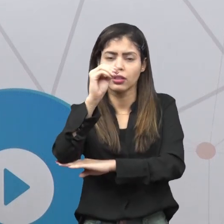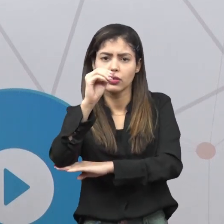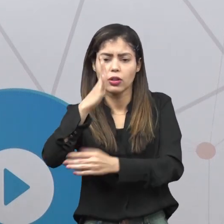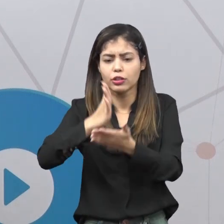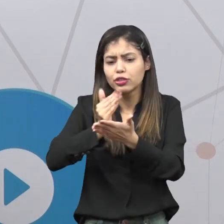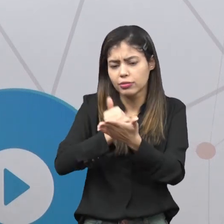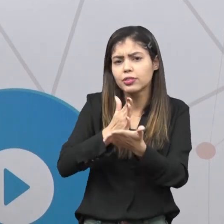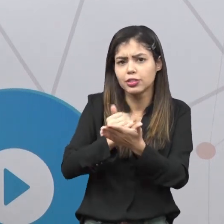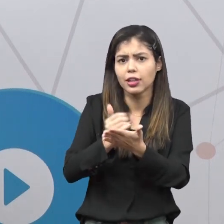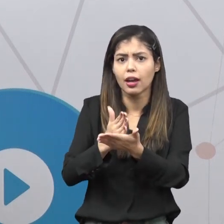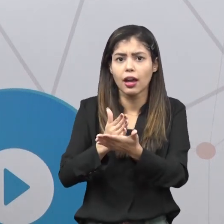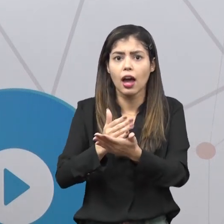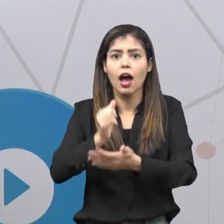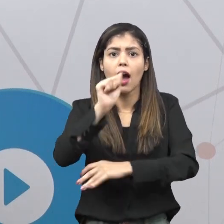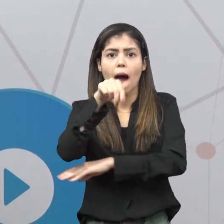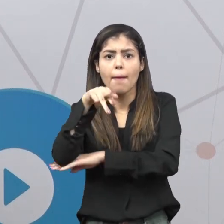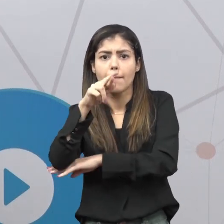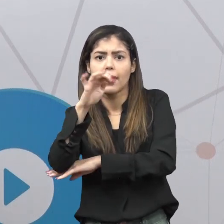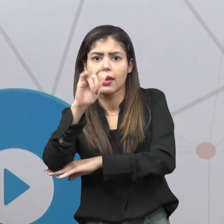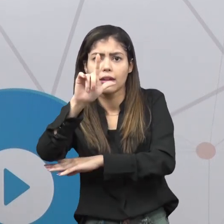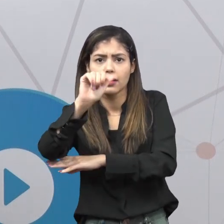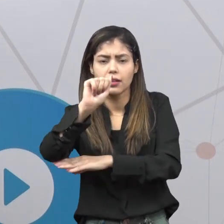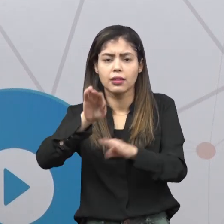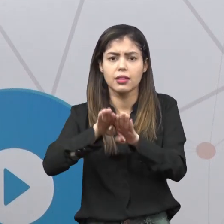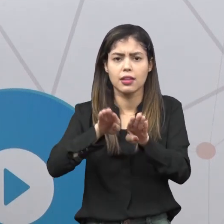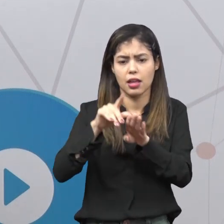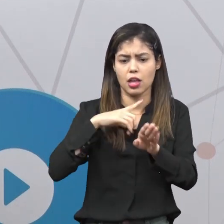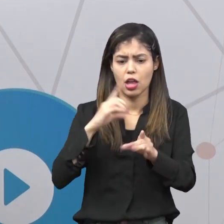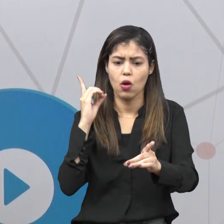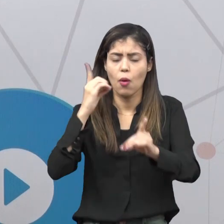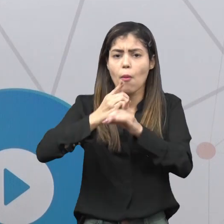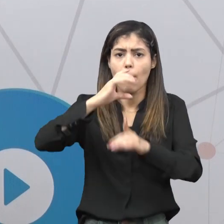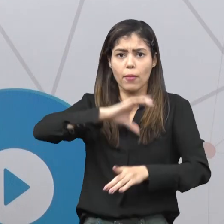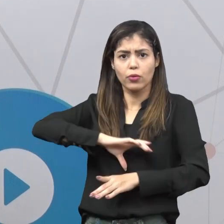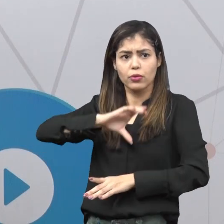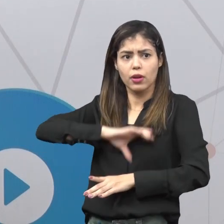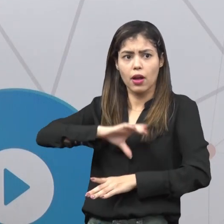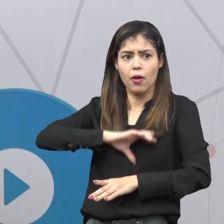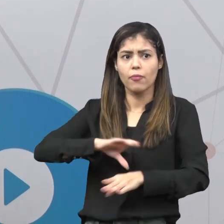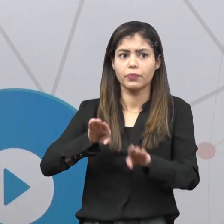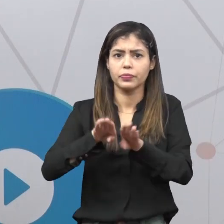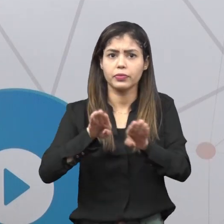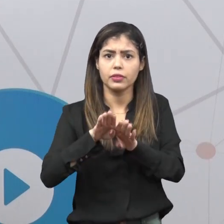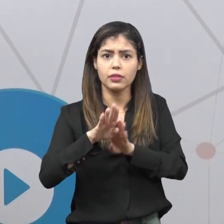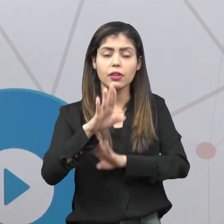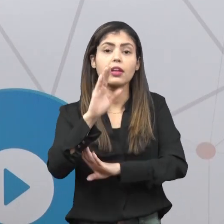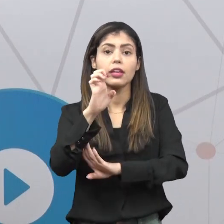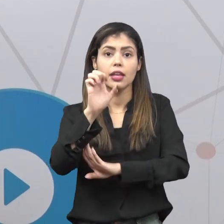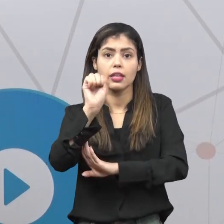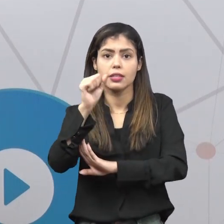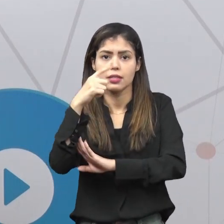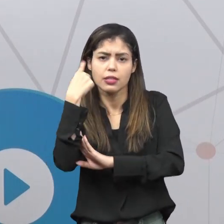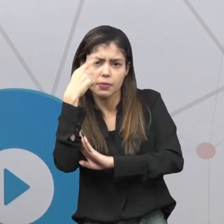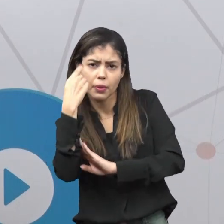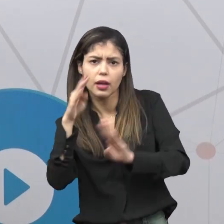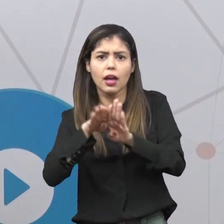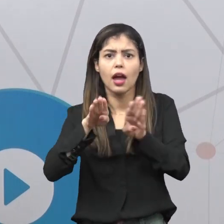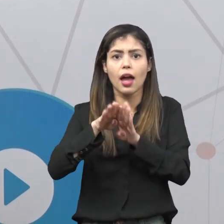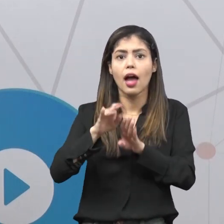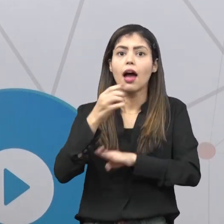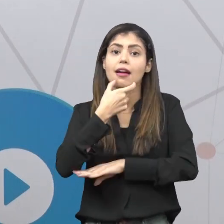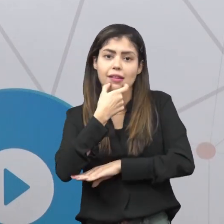novas terras aí da América entre Portugal e Espanha, essas nações como França, Inglaterra,